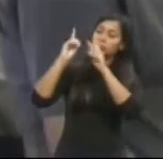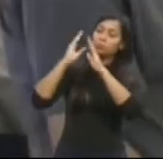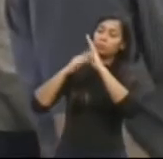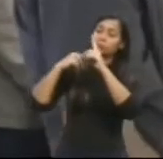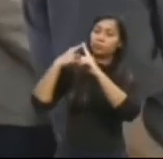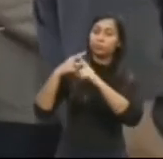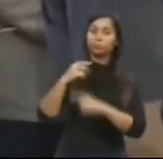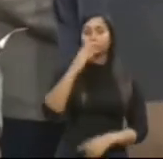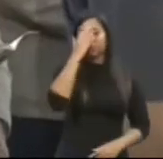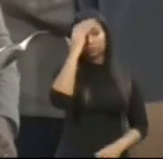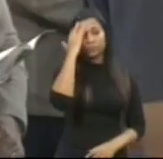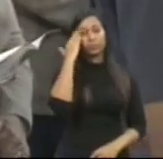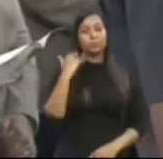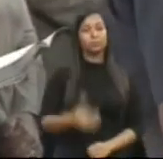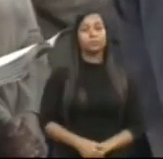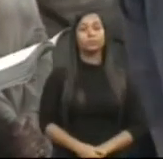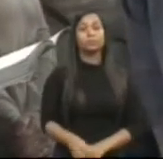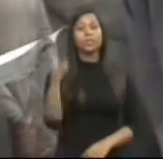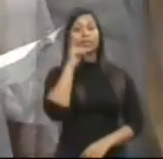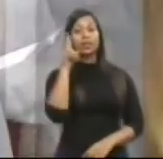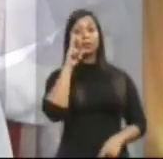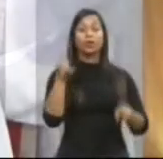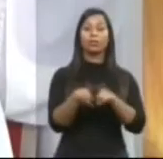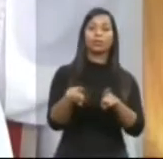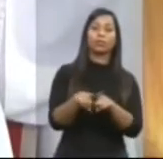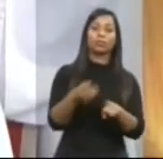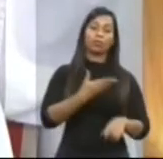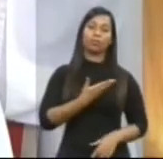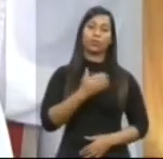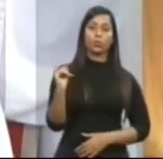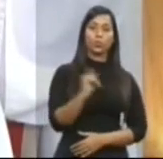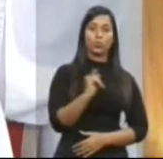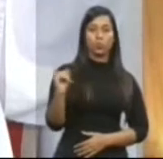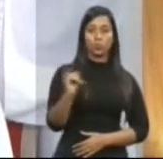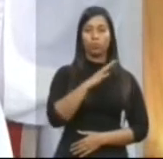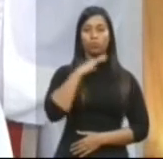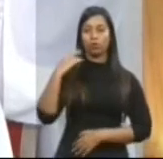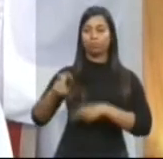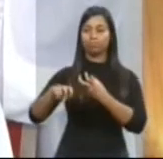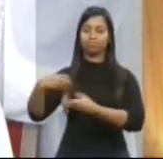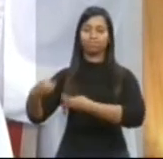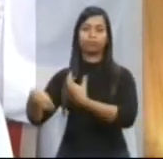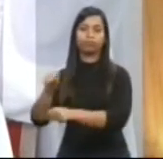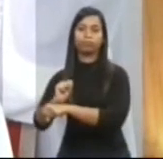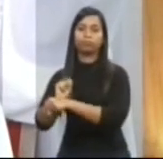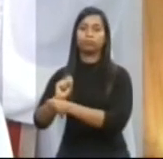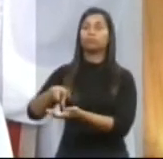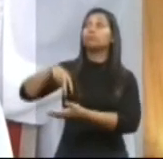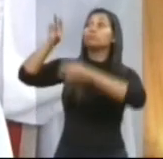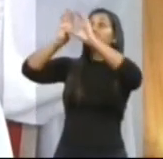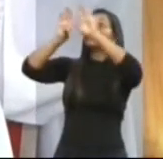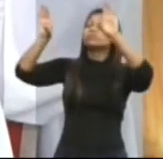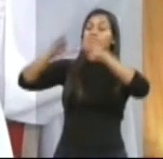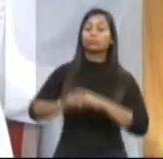Lembrai-vos, ó Pai, da vossa Igreja. Lembrai-vos também dos nossos irmãos e irmãs que morreram na esperança